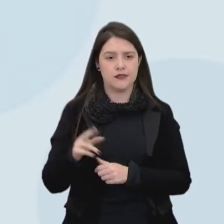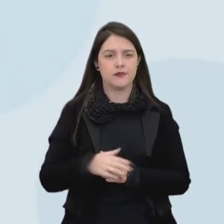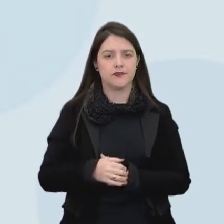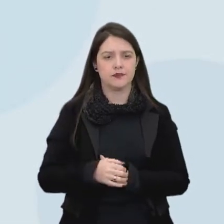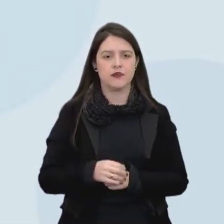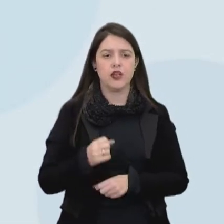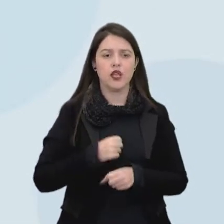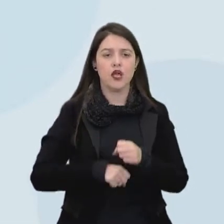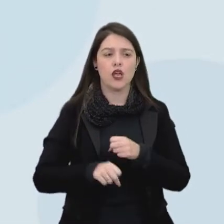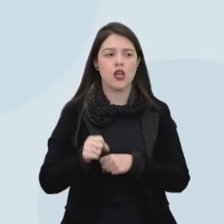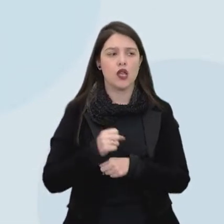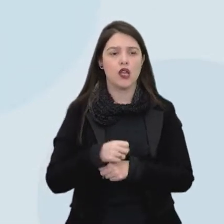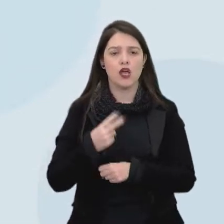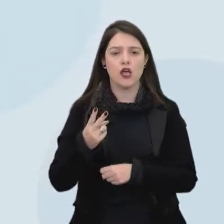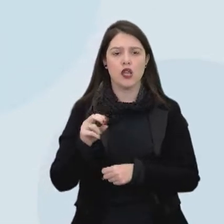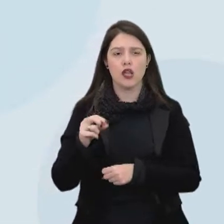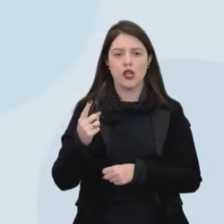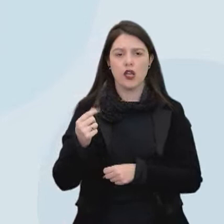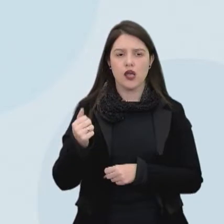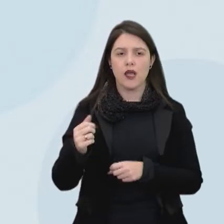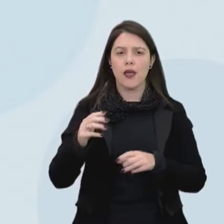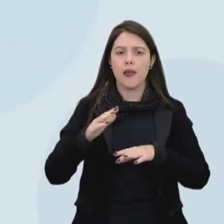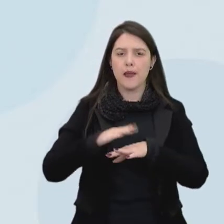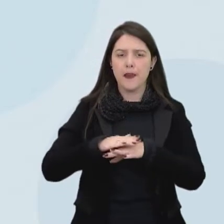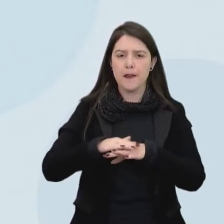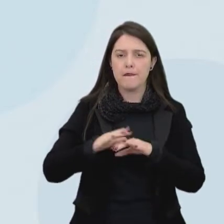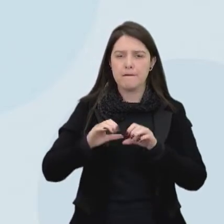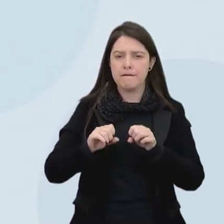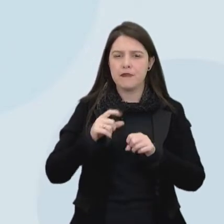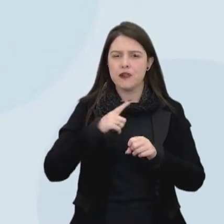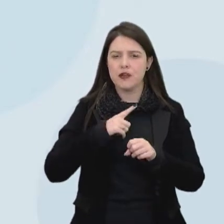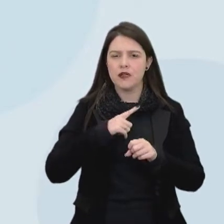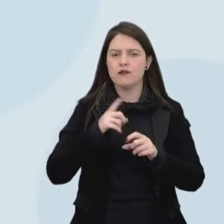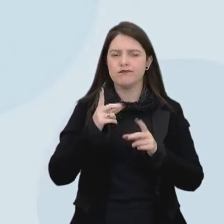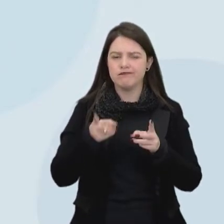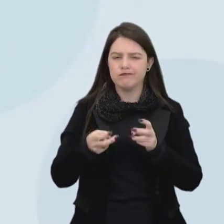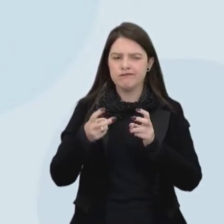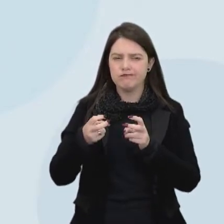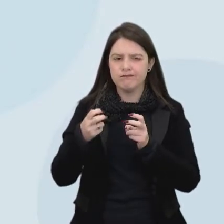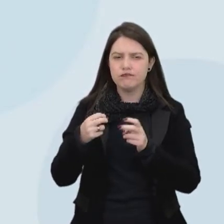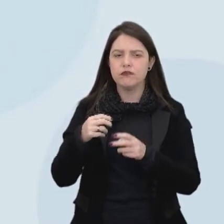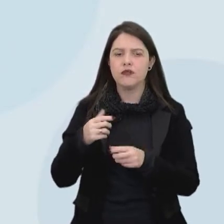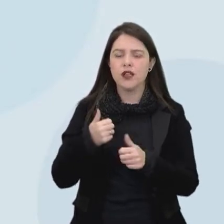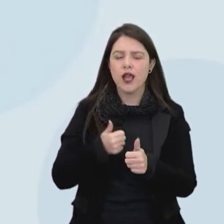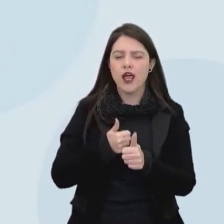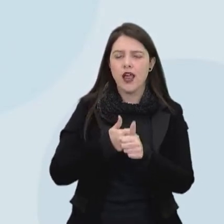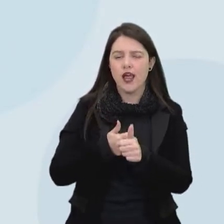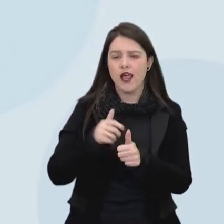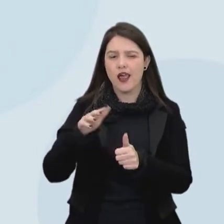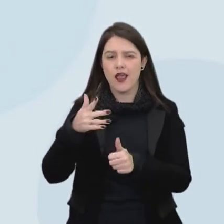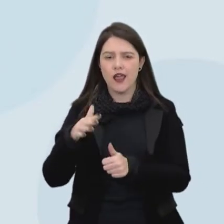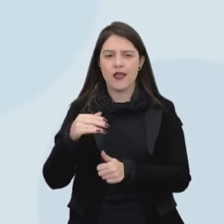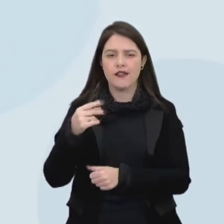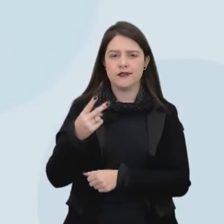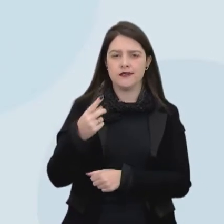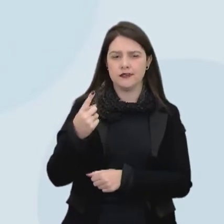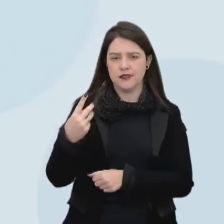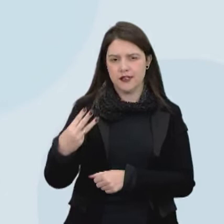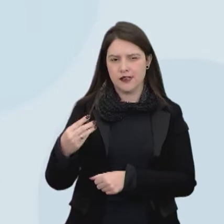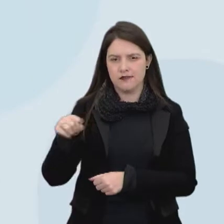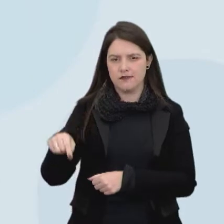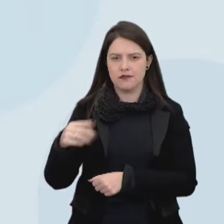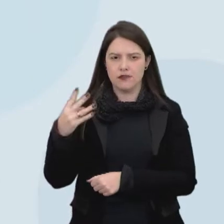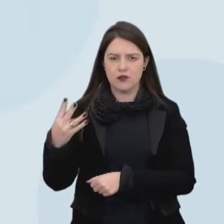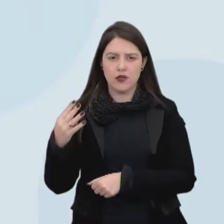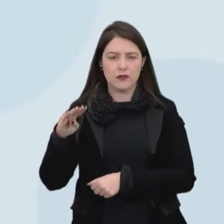Em 2019, a massa mensal de rendimento habitual foi de aproximadamente